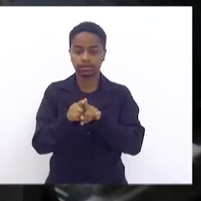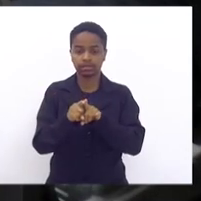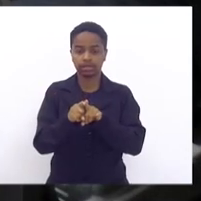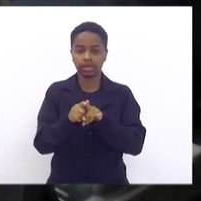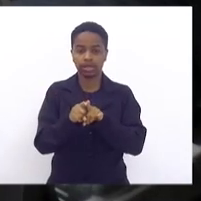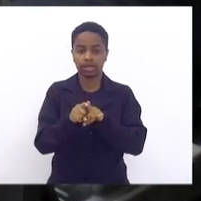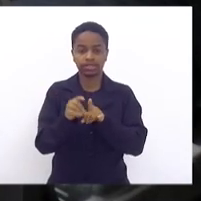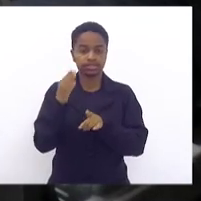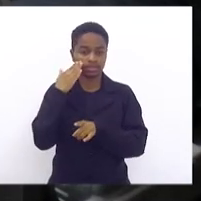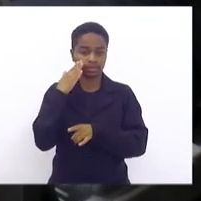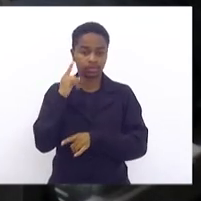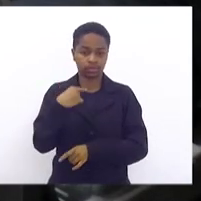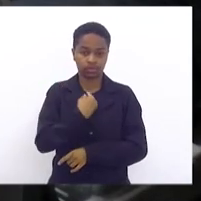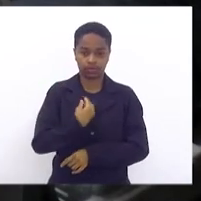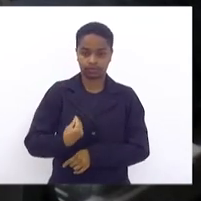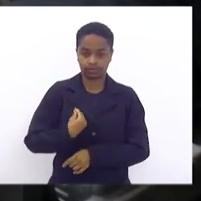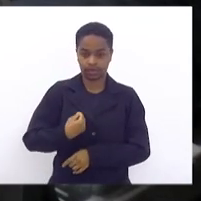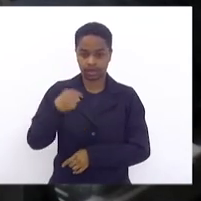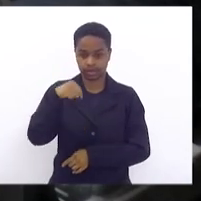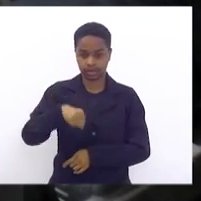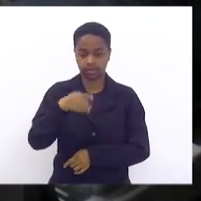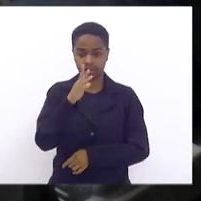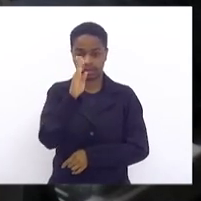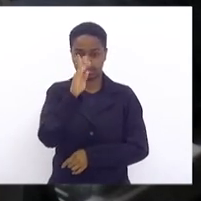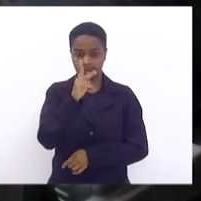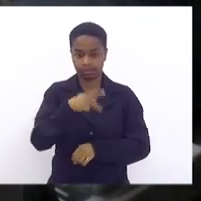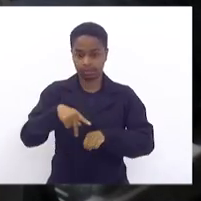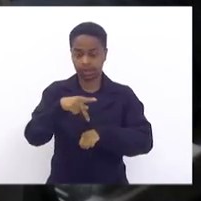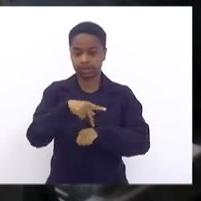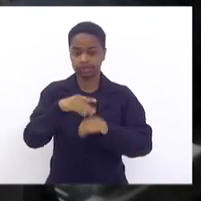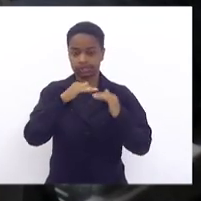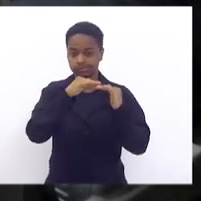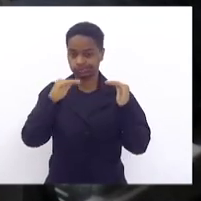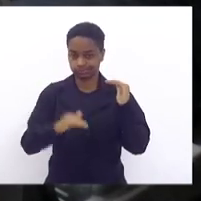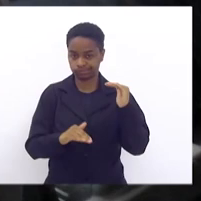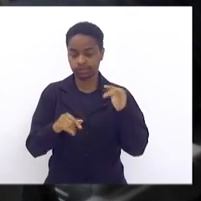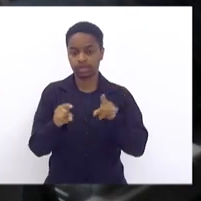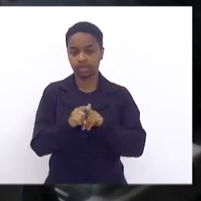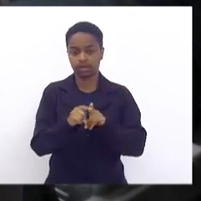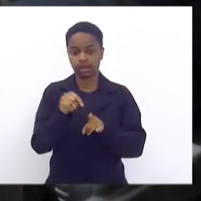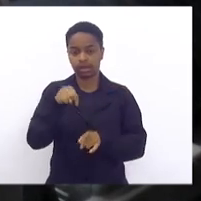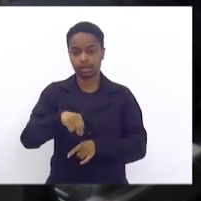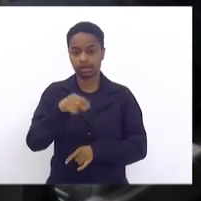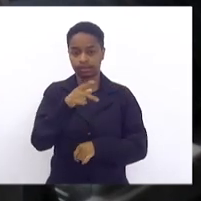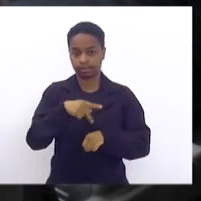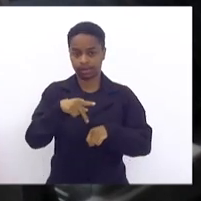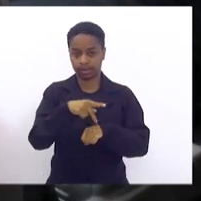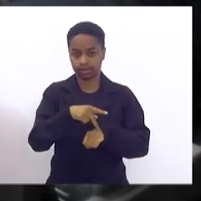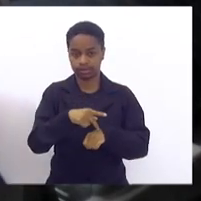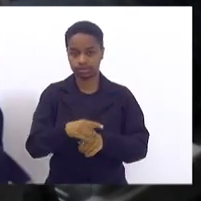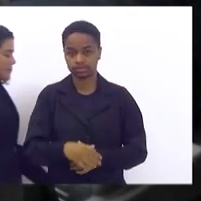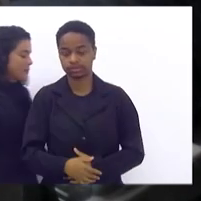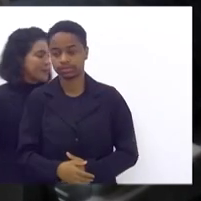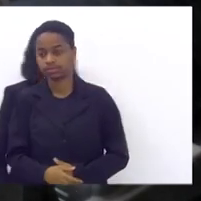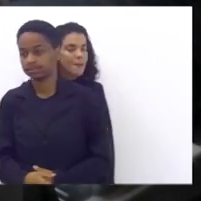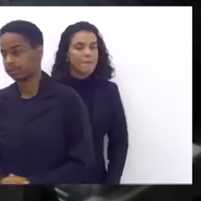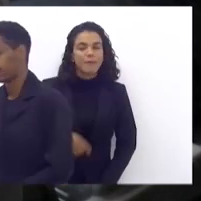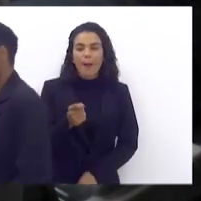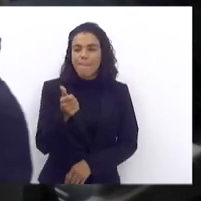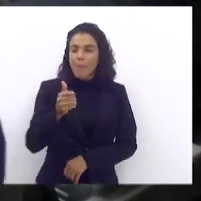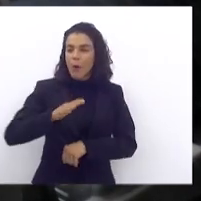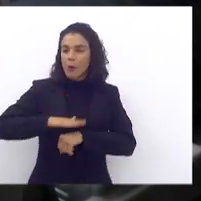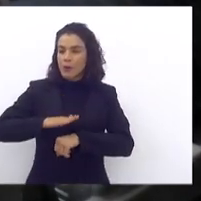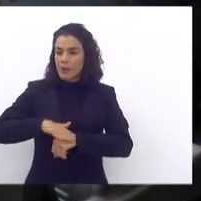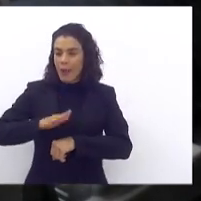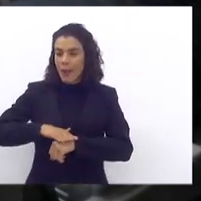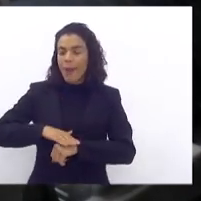vivemos num país historicamente desigual, um país que há pouco tempo, eu digo pouco tempo,